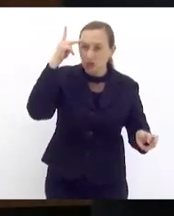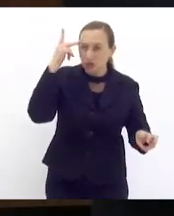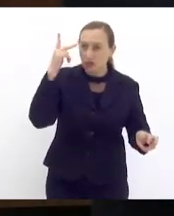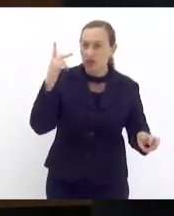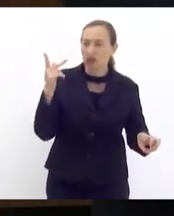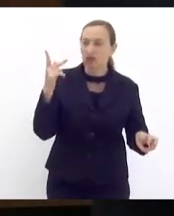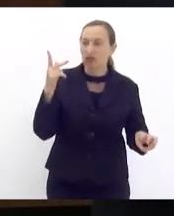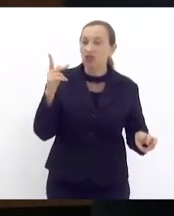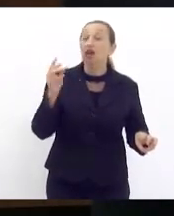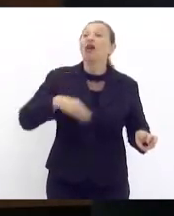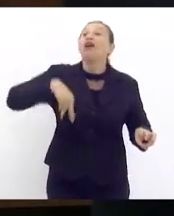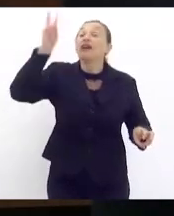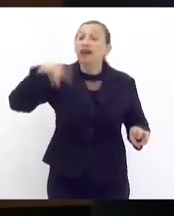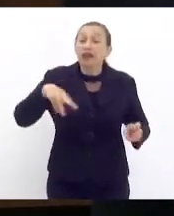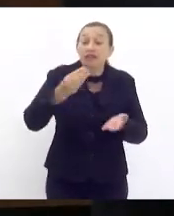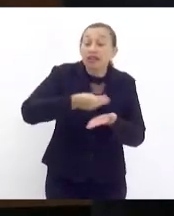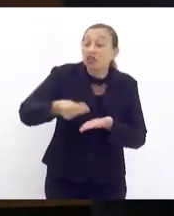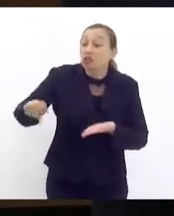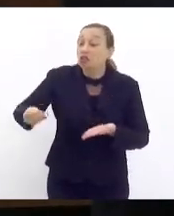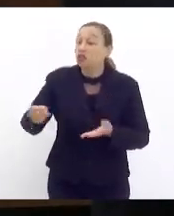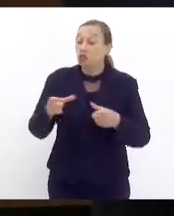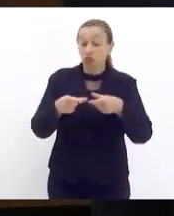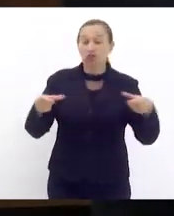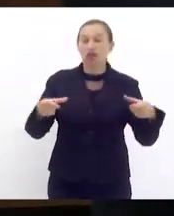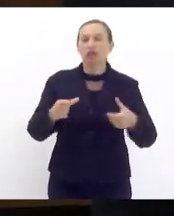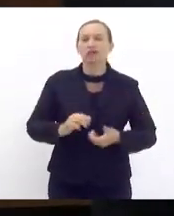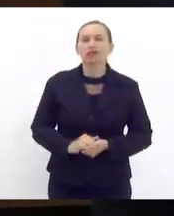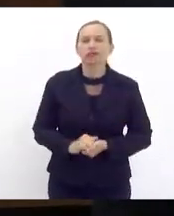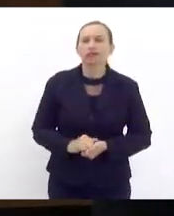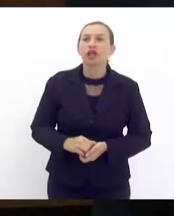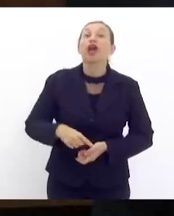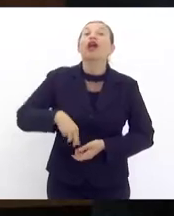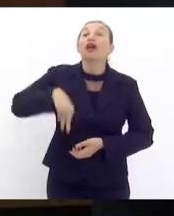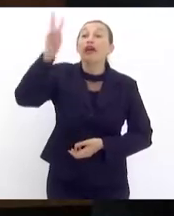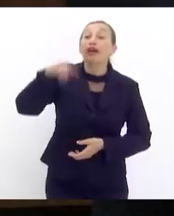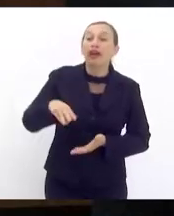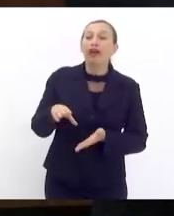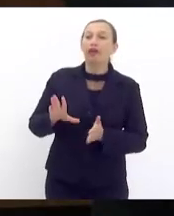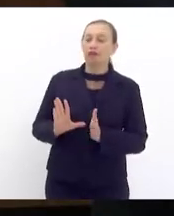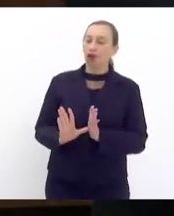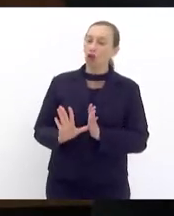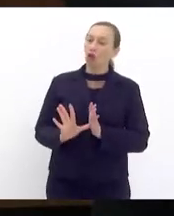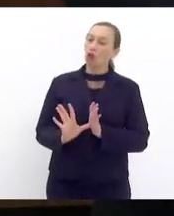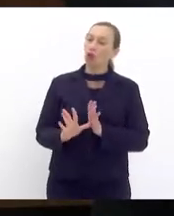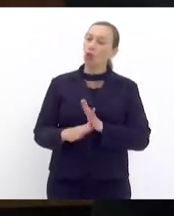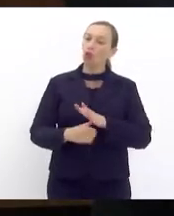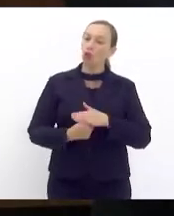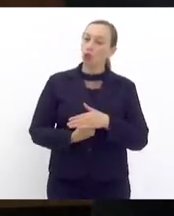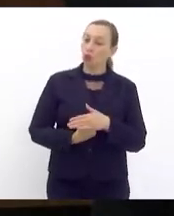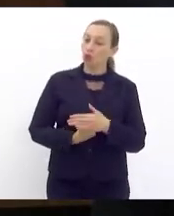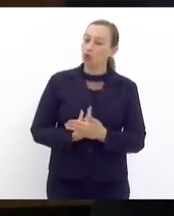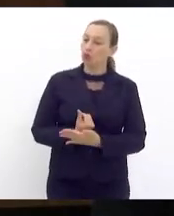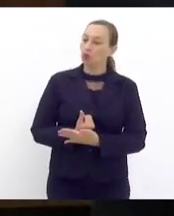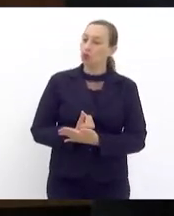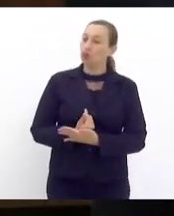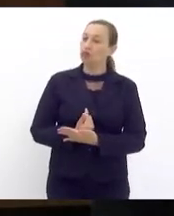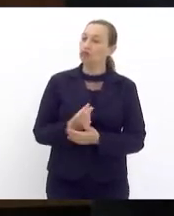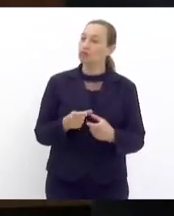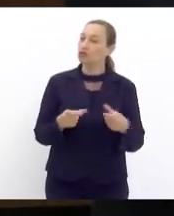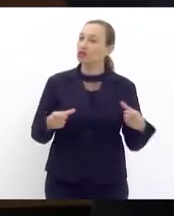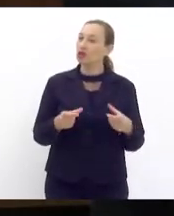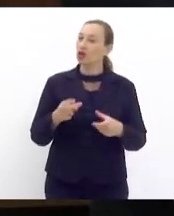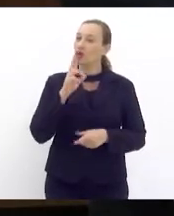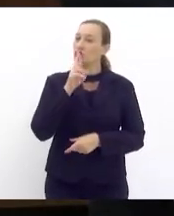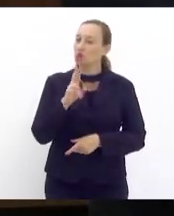que está distribuindo esses ingressos Quem que tá ganhando dinheiro com a distribuição desses ingressos essa resposta não pode ficar